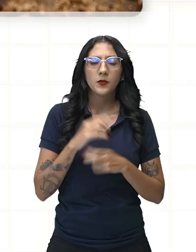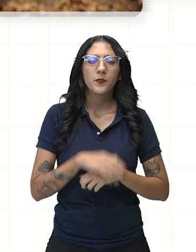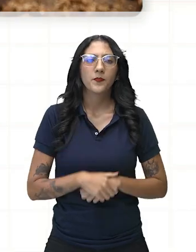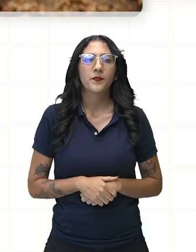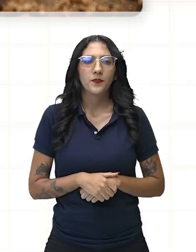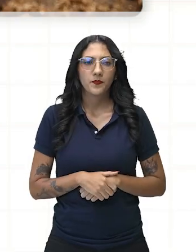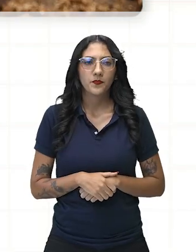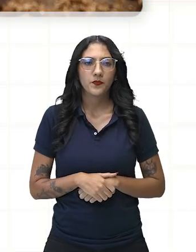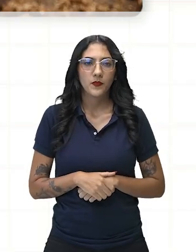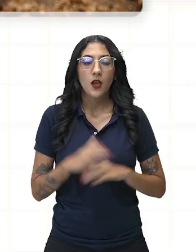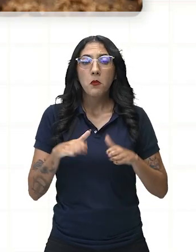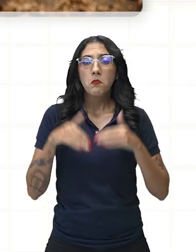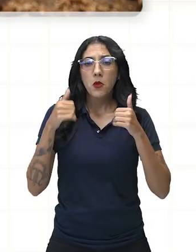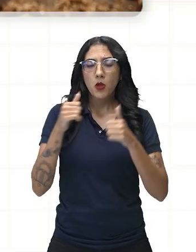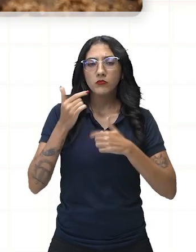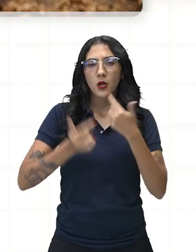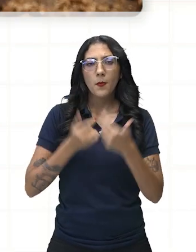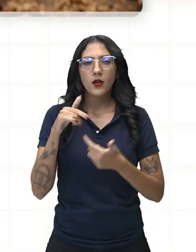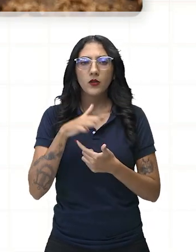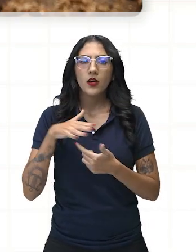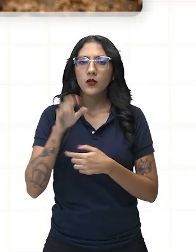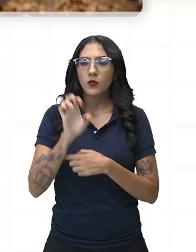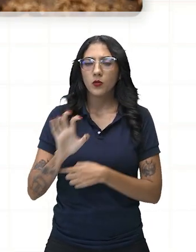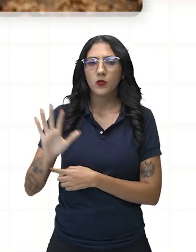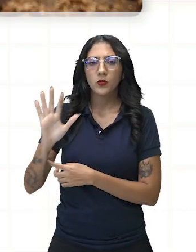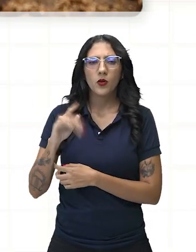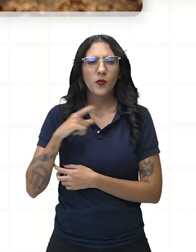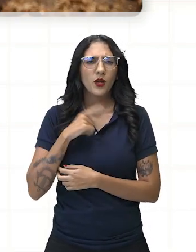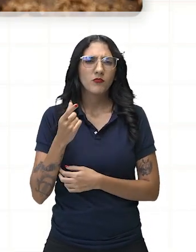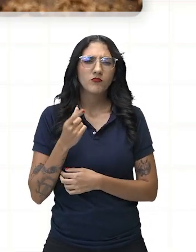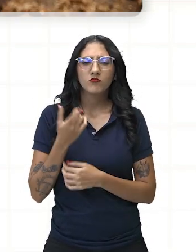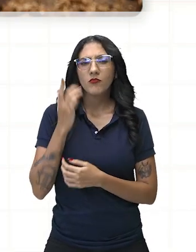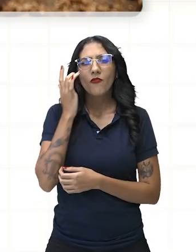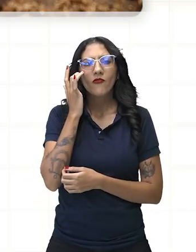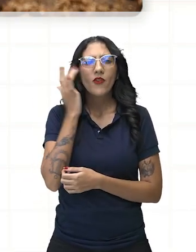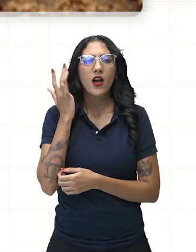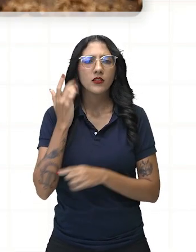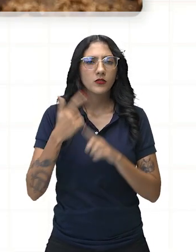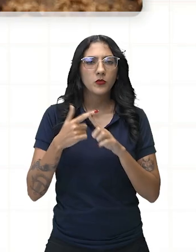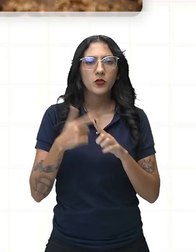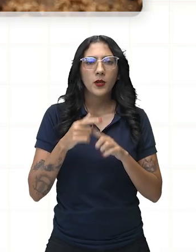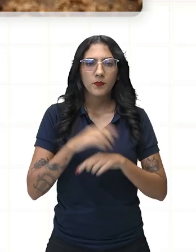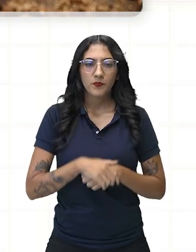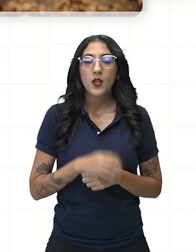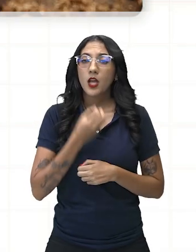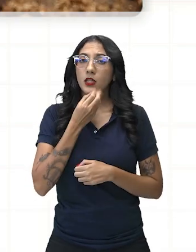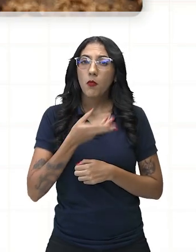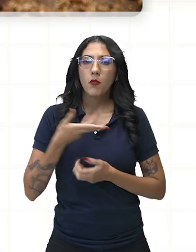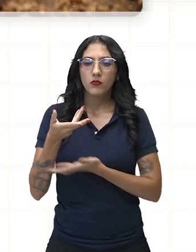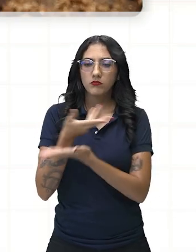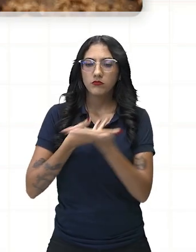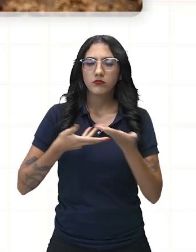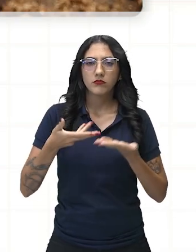por assim dizer, da Europa, sendo facilitada pela boa rede comercial existente entre esses